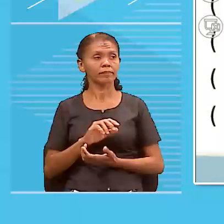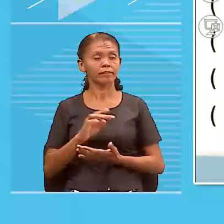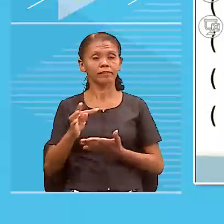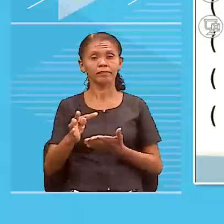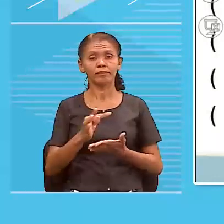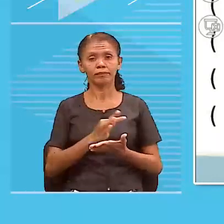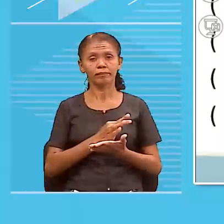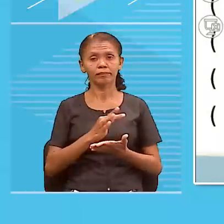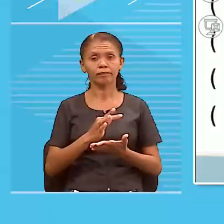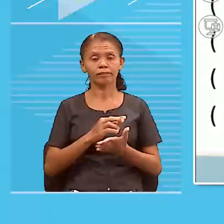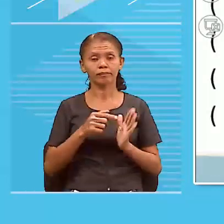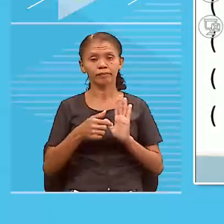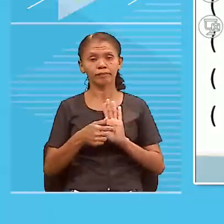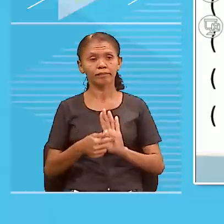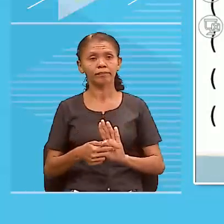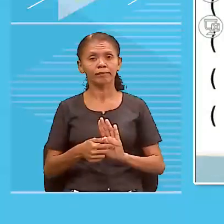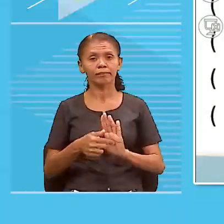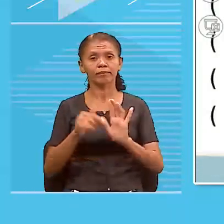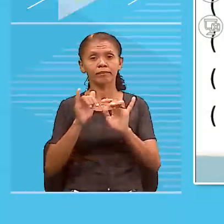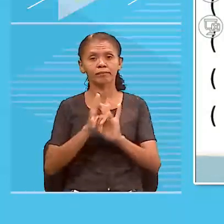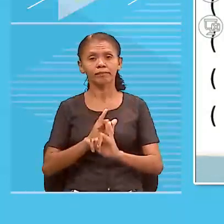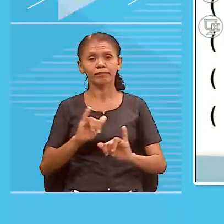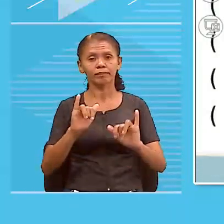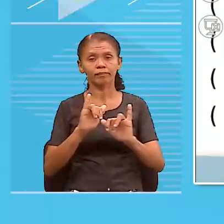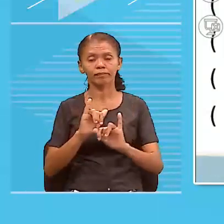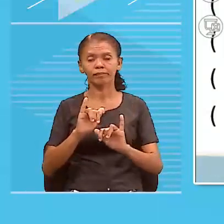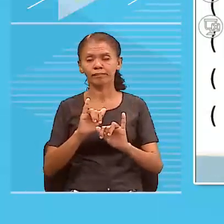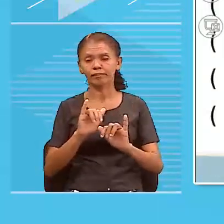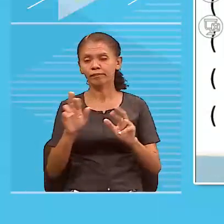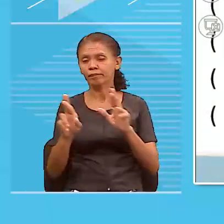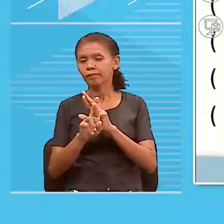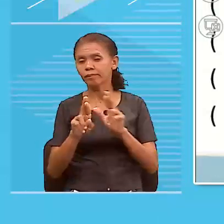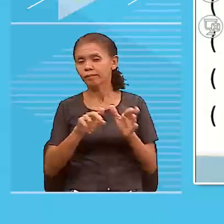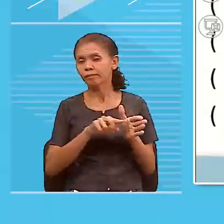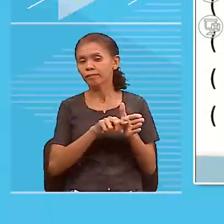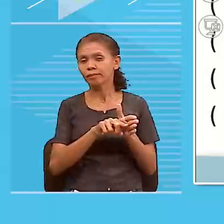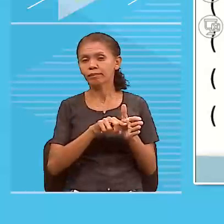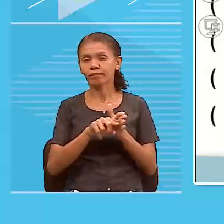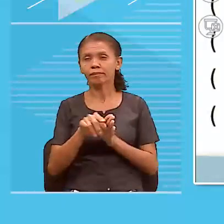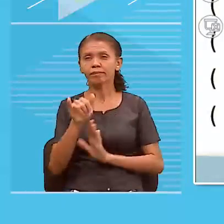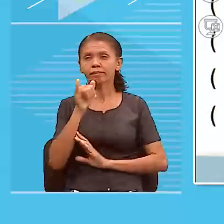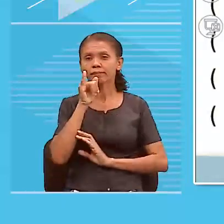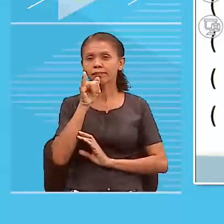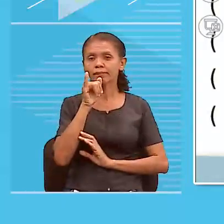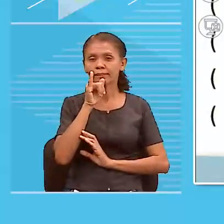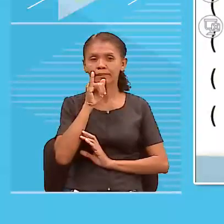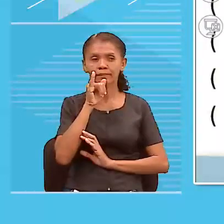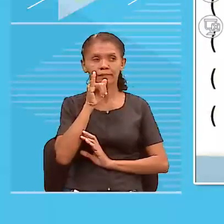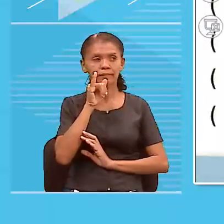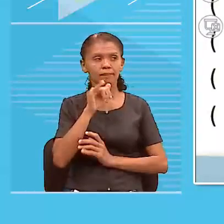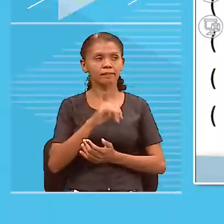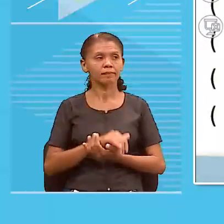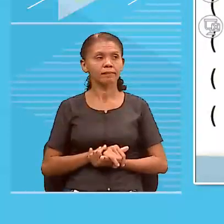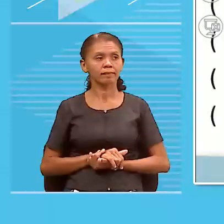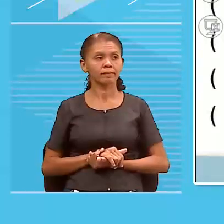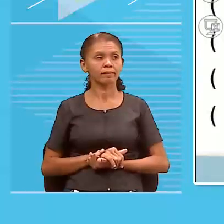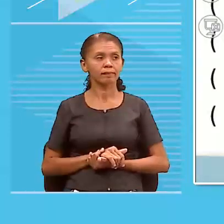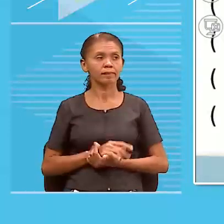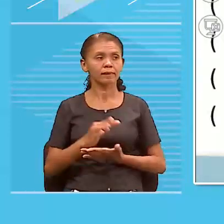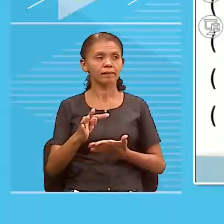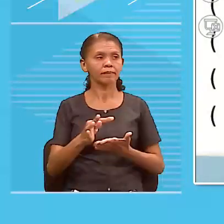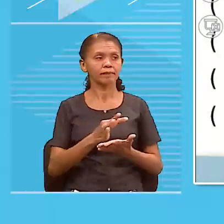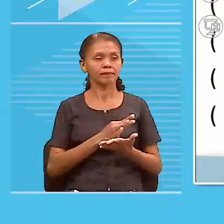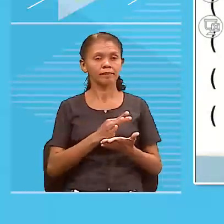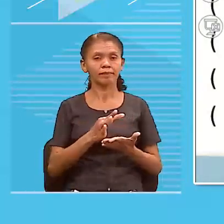um texto trazendo uma informação de uma pesquisa por um exemplo penetration e lá no